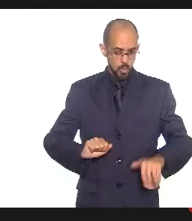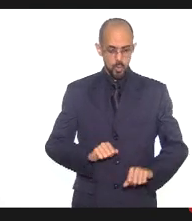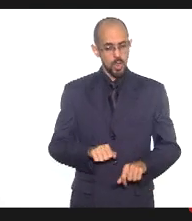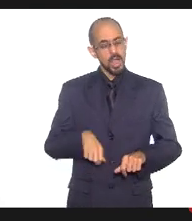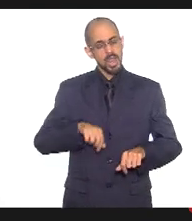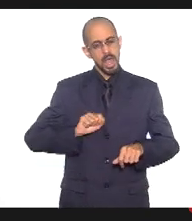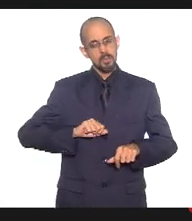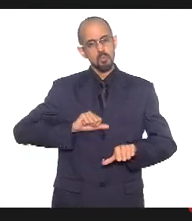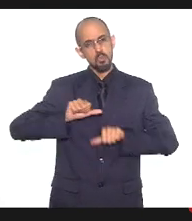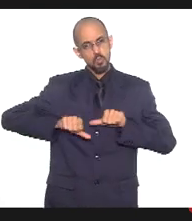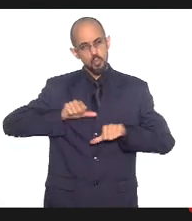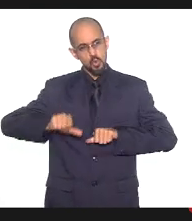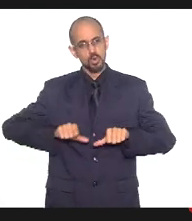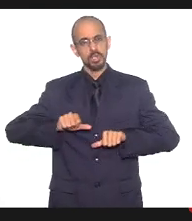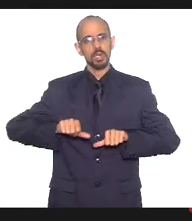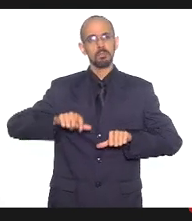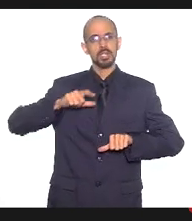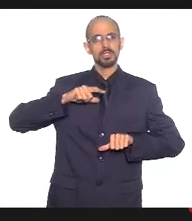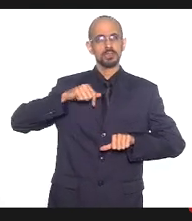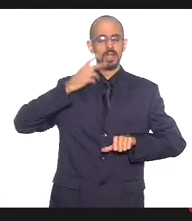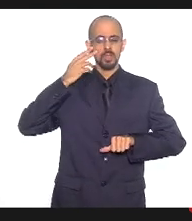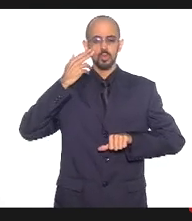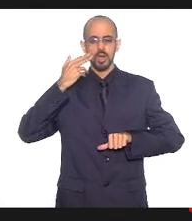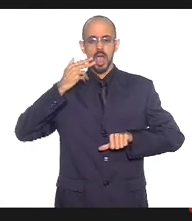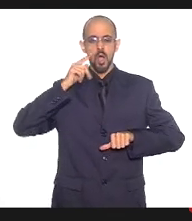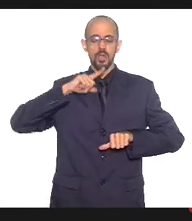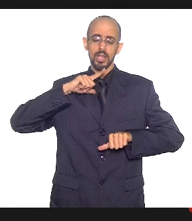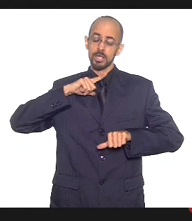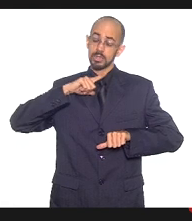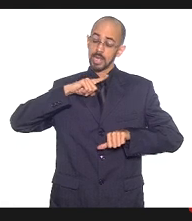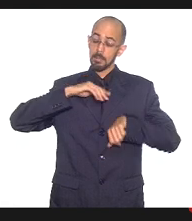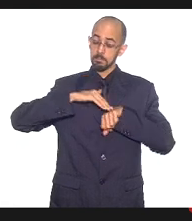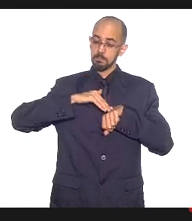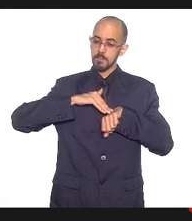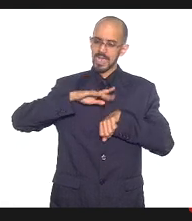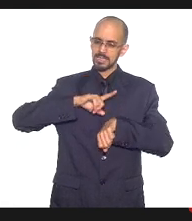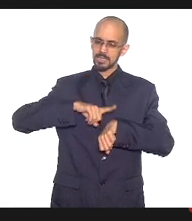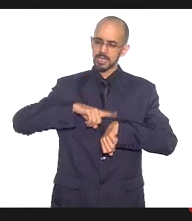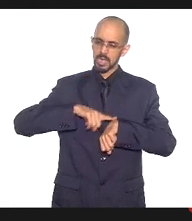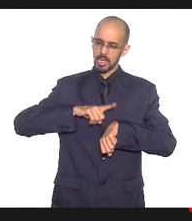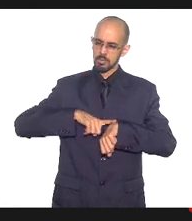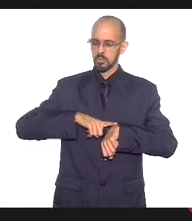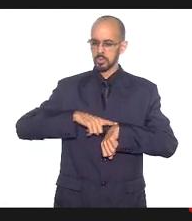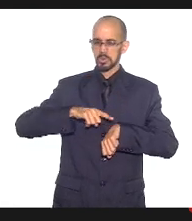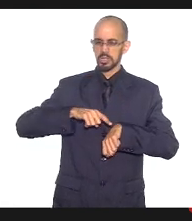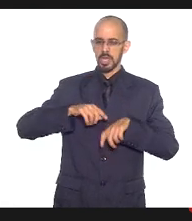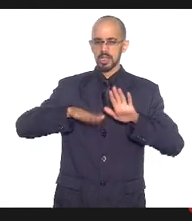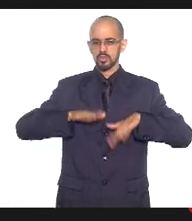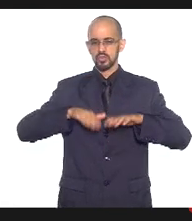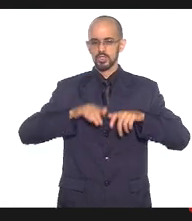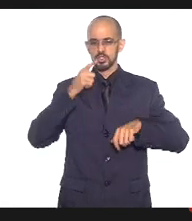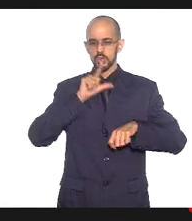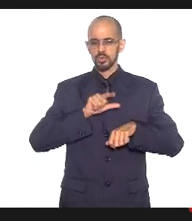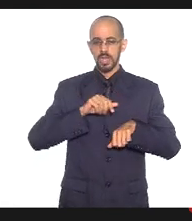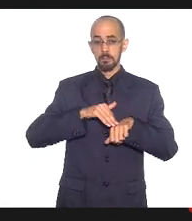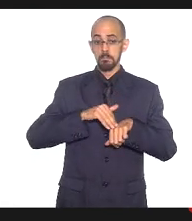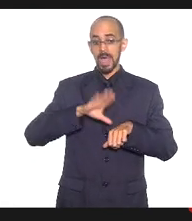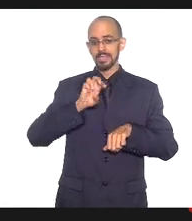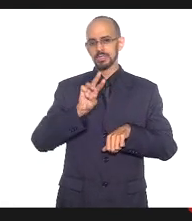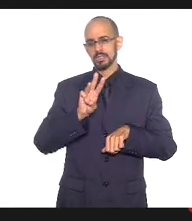é naturalmente é que tem um maior período, né? Podendo chegar a mais de 30